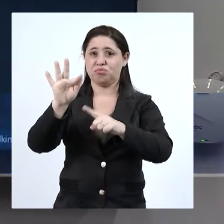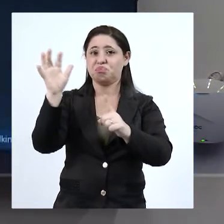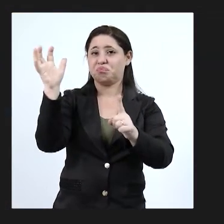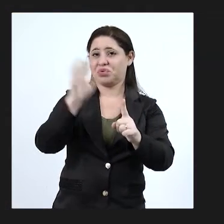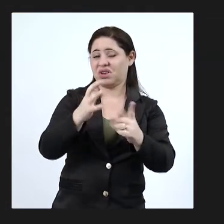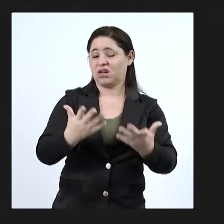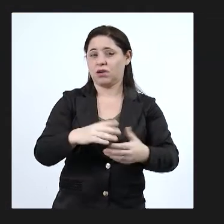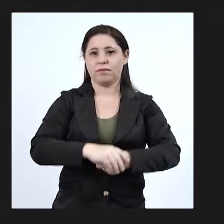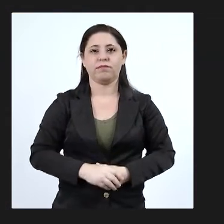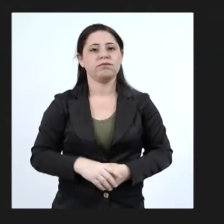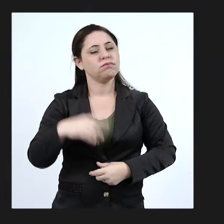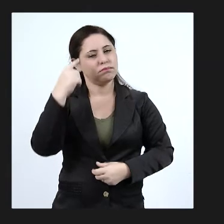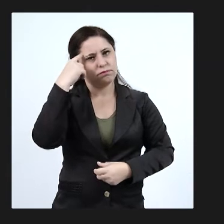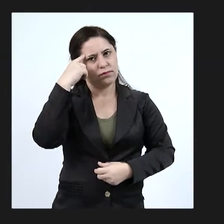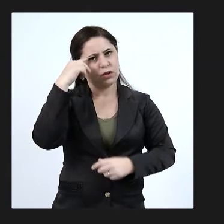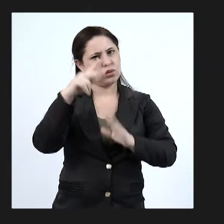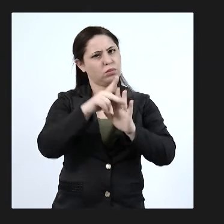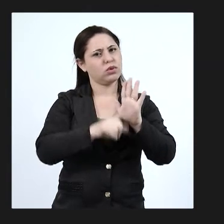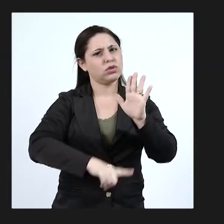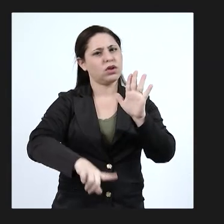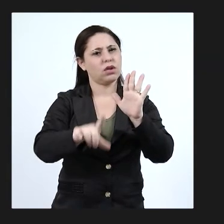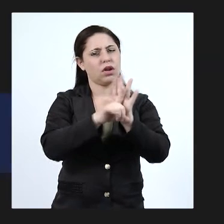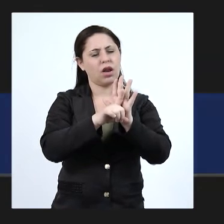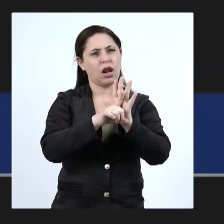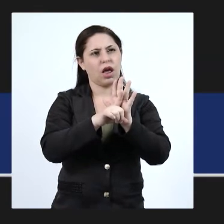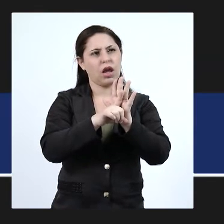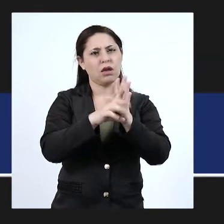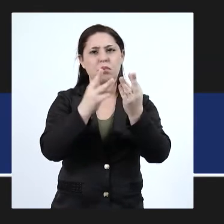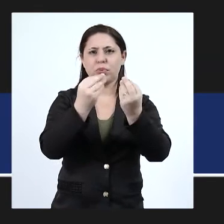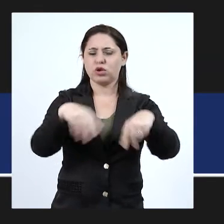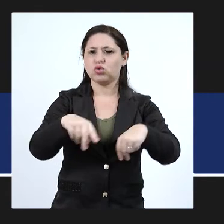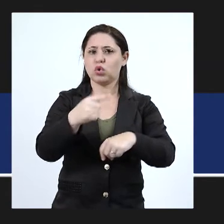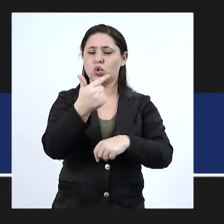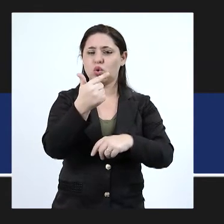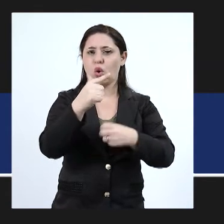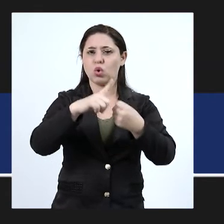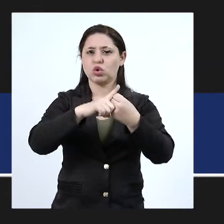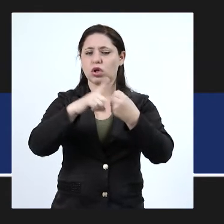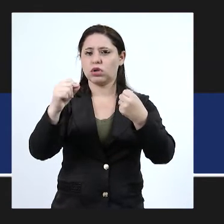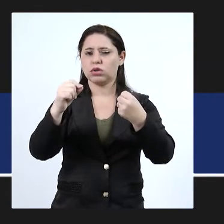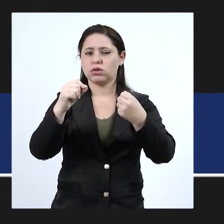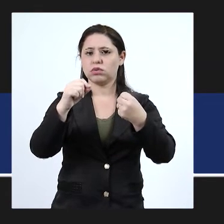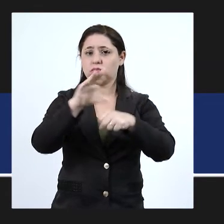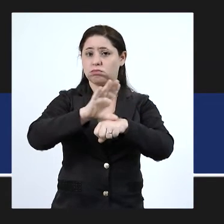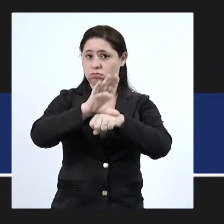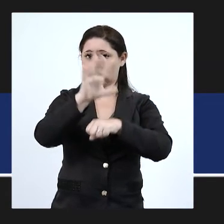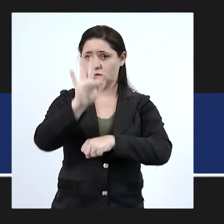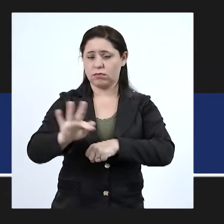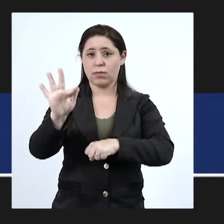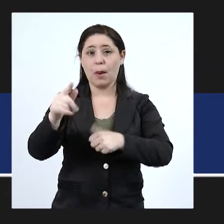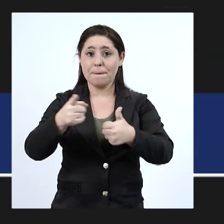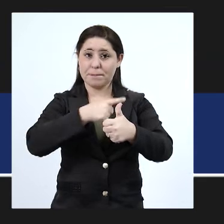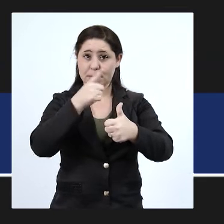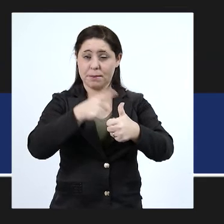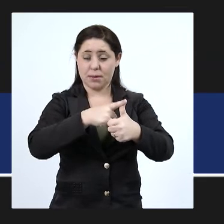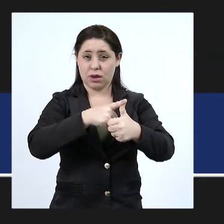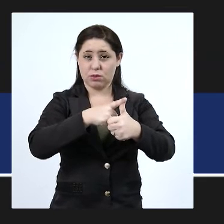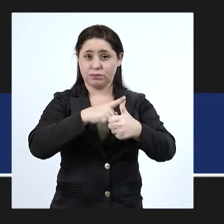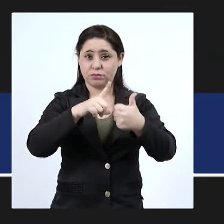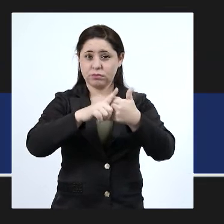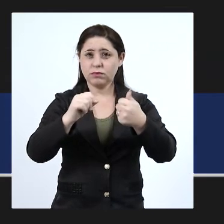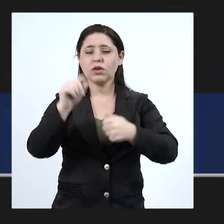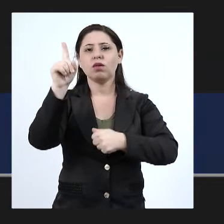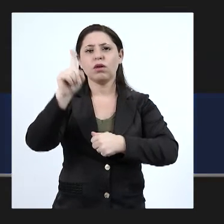Constituição. Eu penso que este projeto ele fere pelo menos 2 artigos da nossa Constituição.